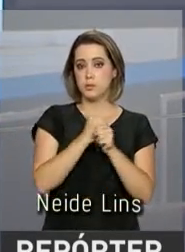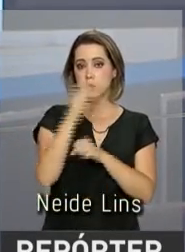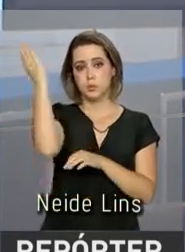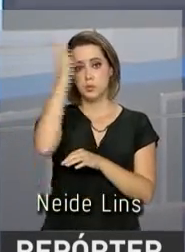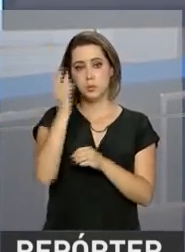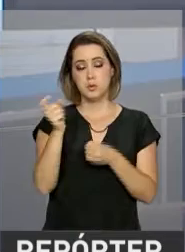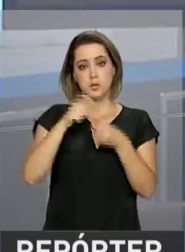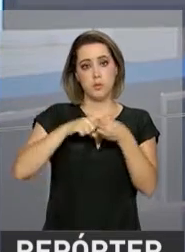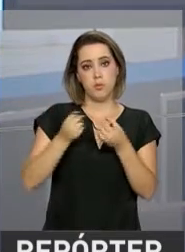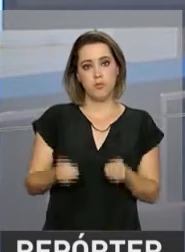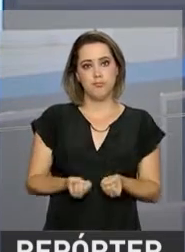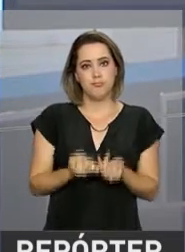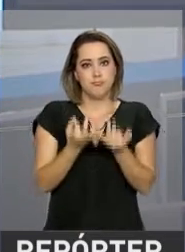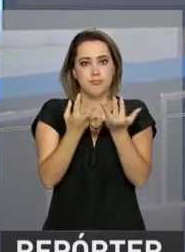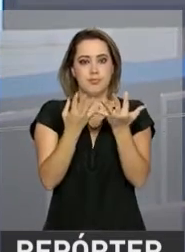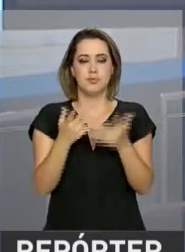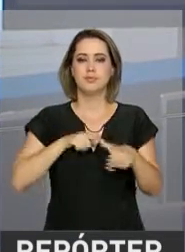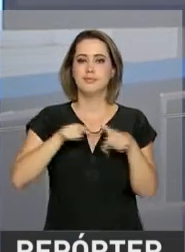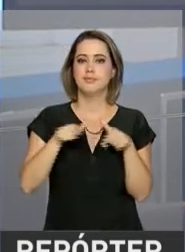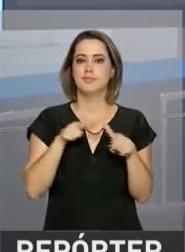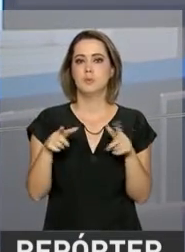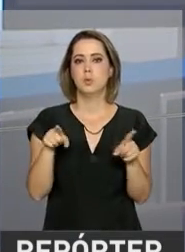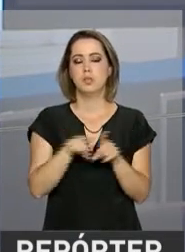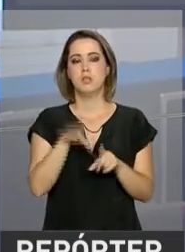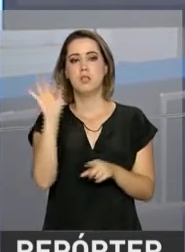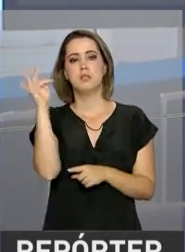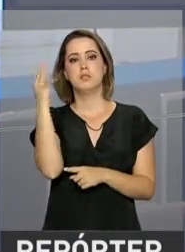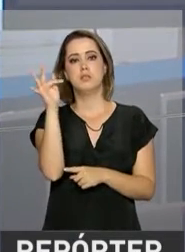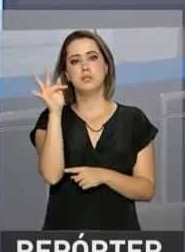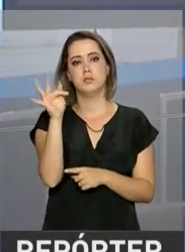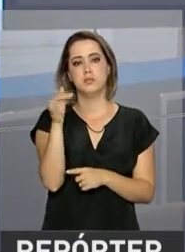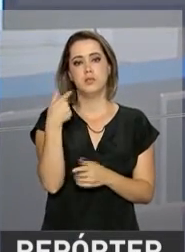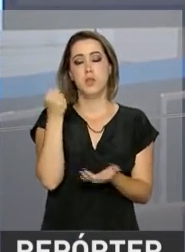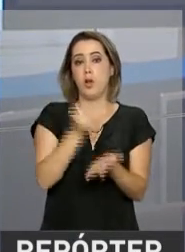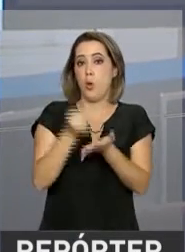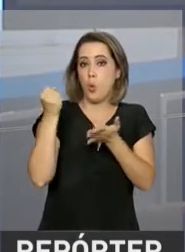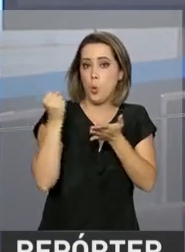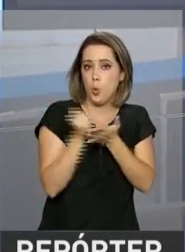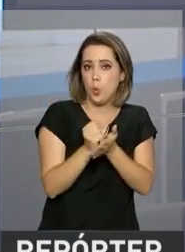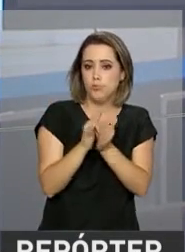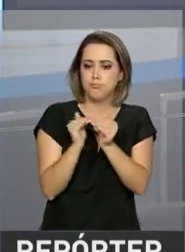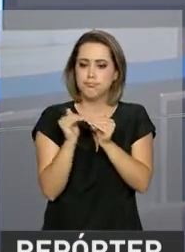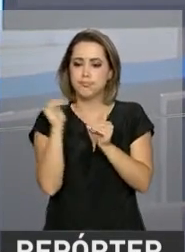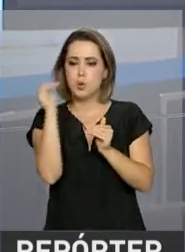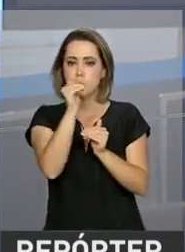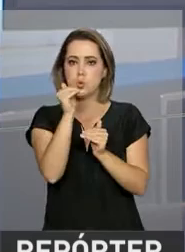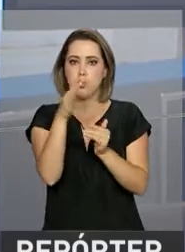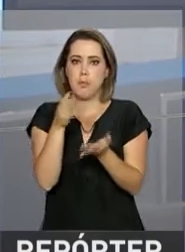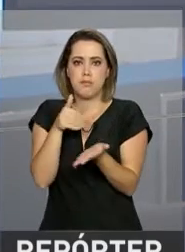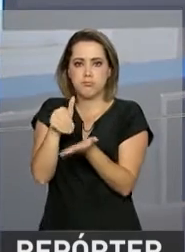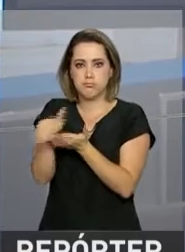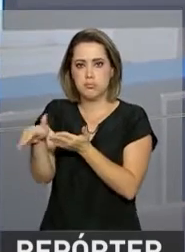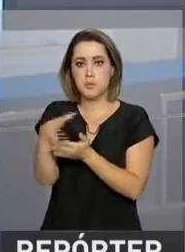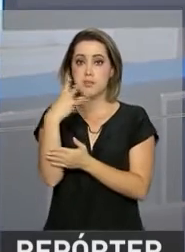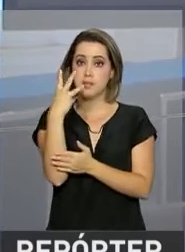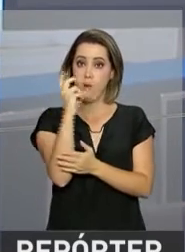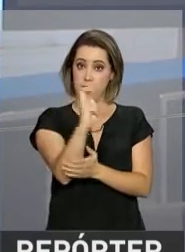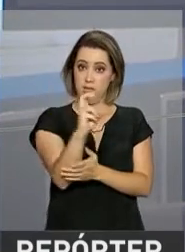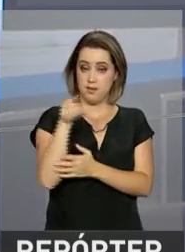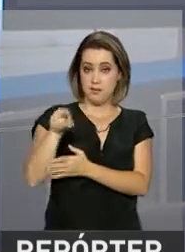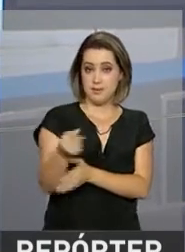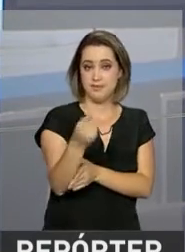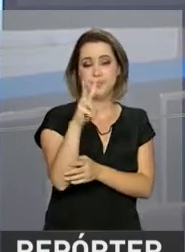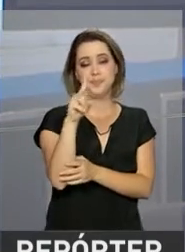voltou a criar empregos. Em fevereiro, as contratações superaram as demissões em 35 mil vagas. Os dados